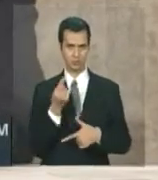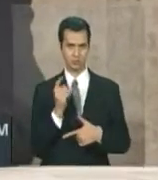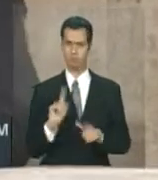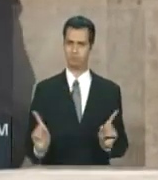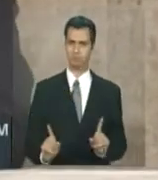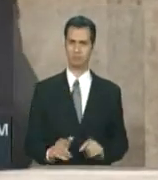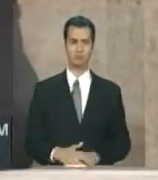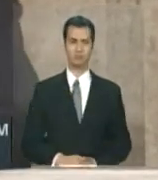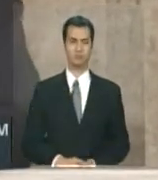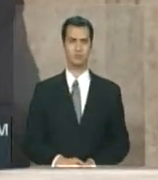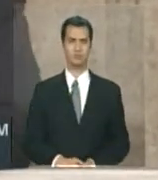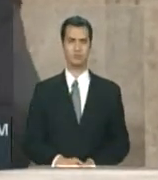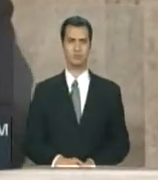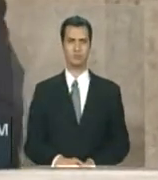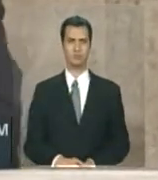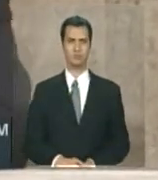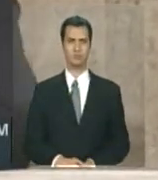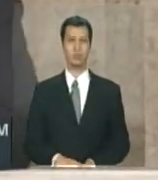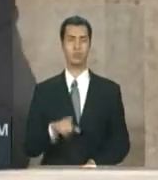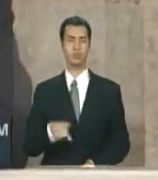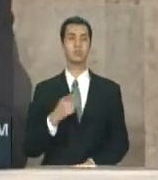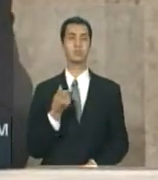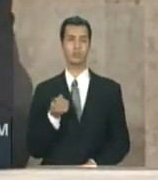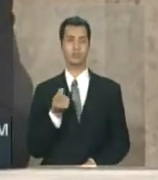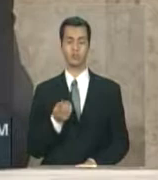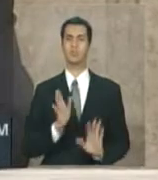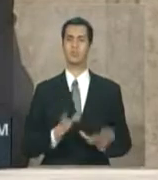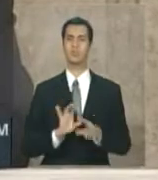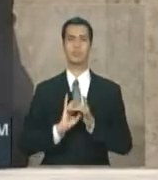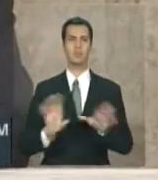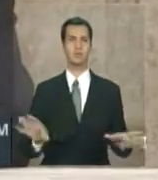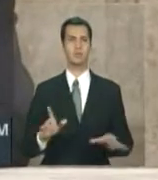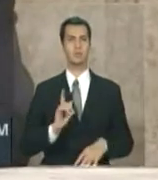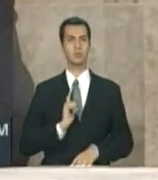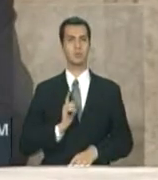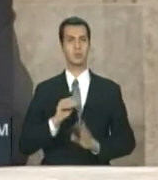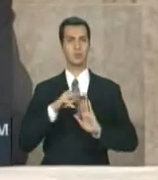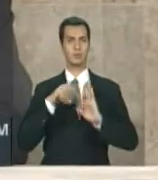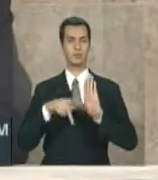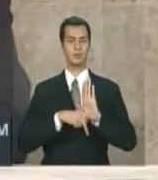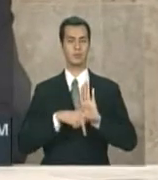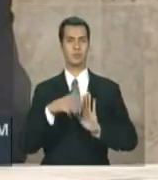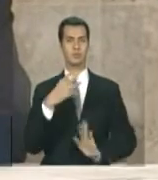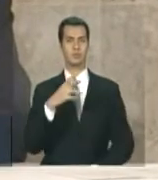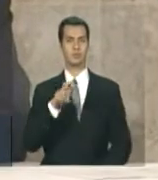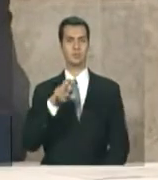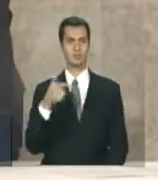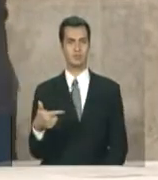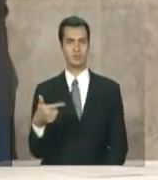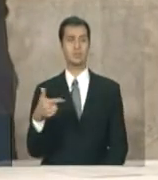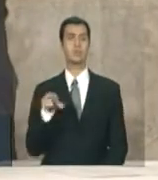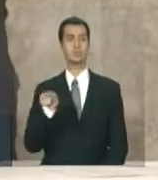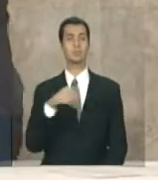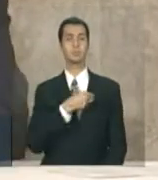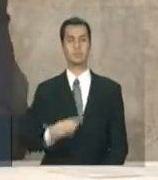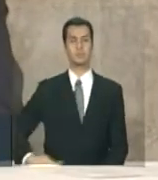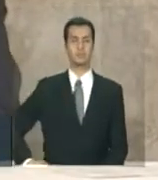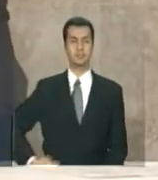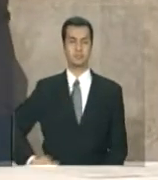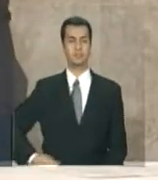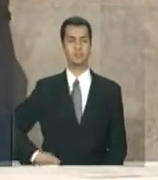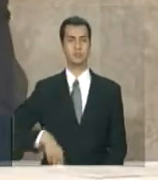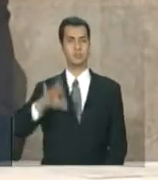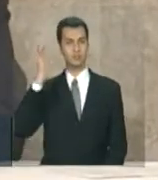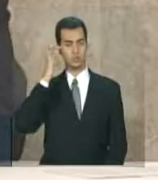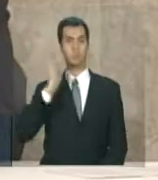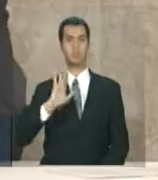medida provisória 553, uma medida que foi aprovada, publicada pela presidenta no dia 22 de dezembro e teve o crédito reaberto